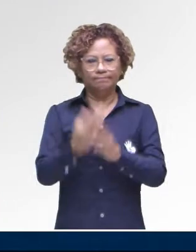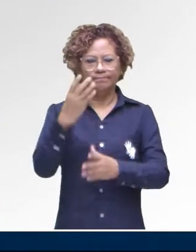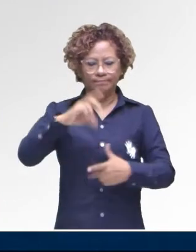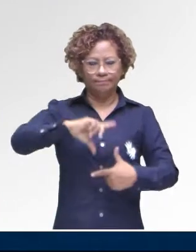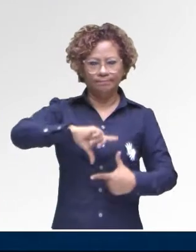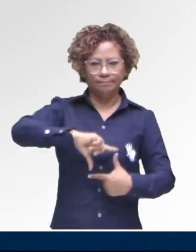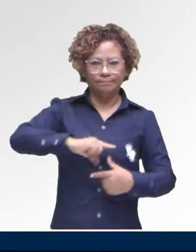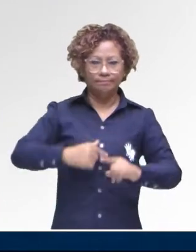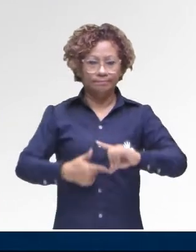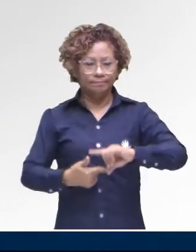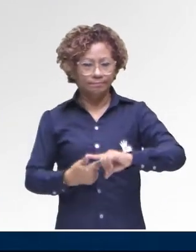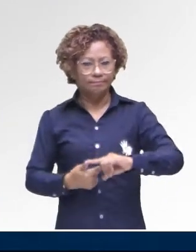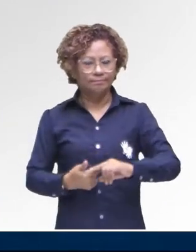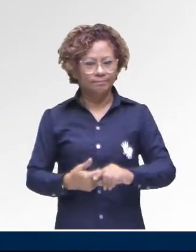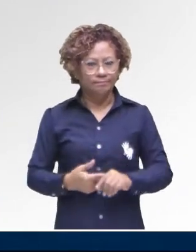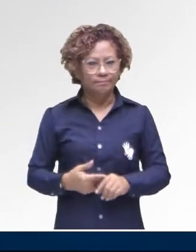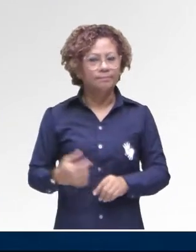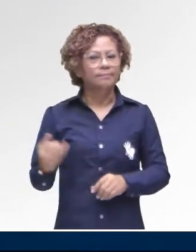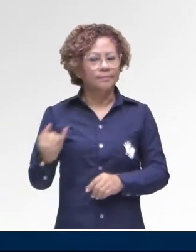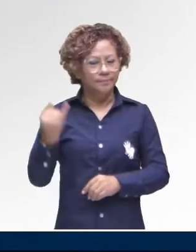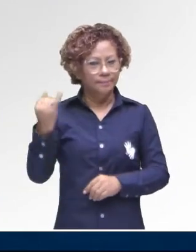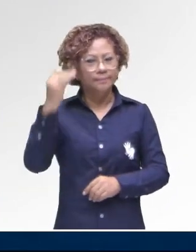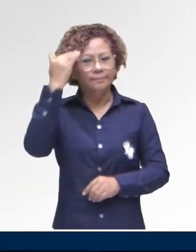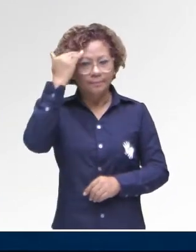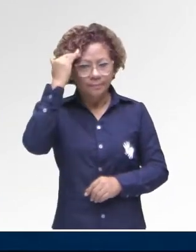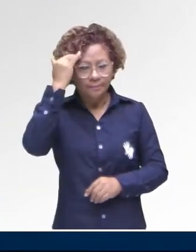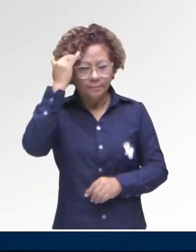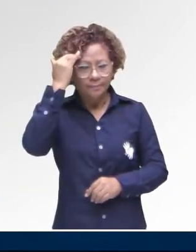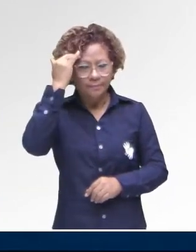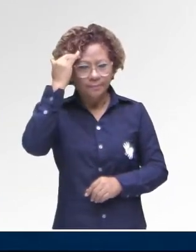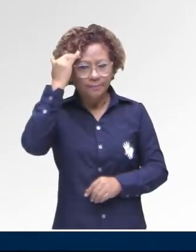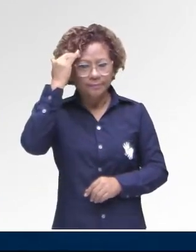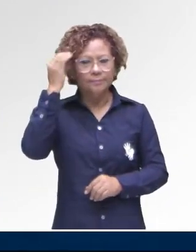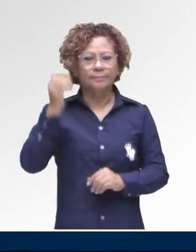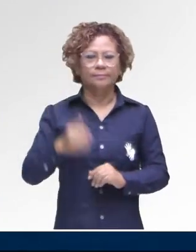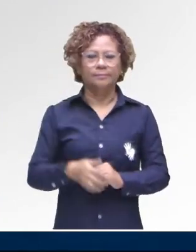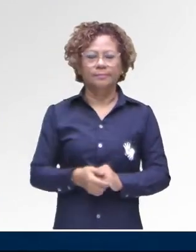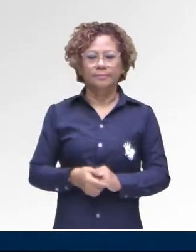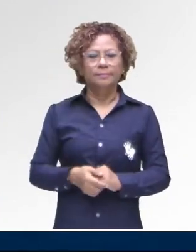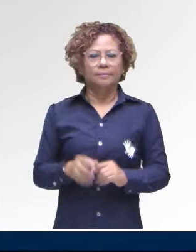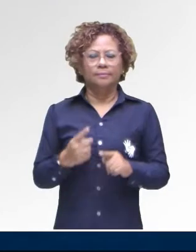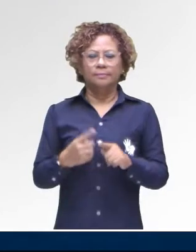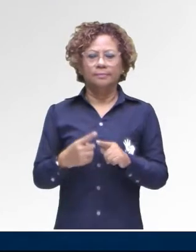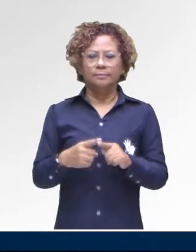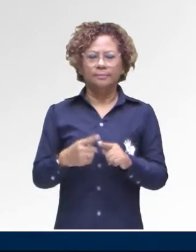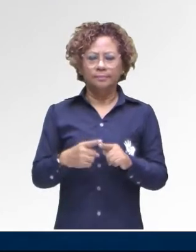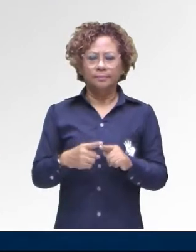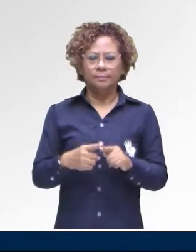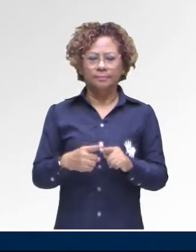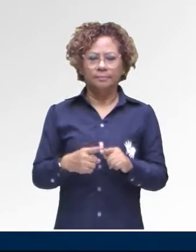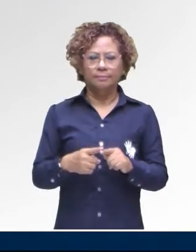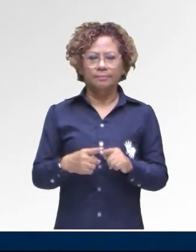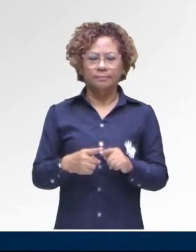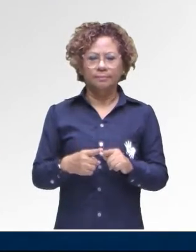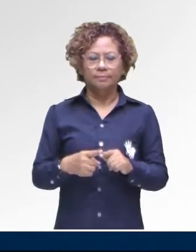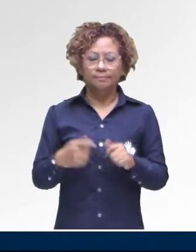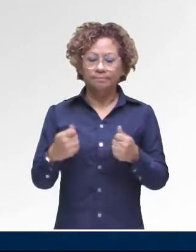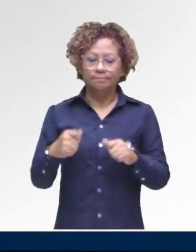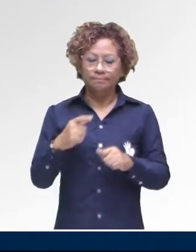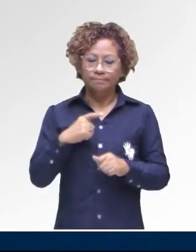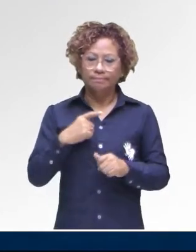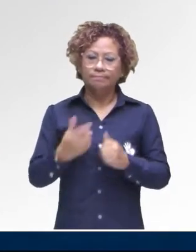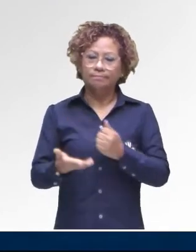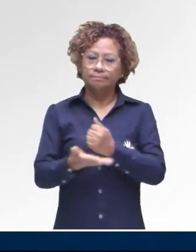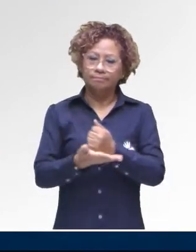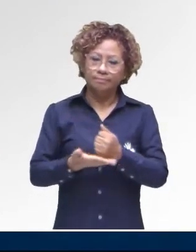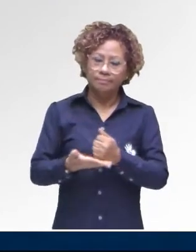importante, né, compreender essas noções, porque elas dão base para a construção dos conhecimentos geométricos